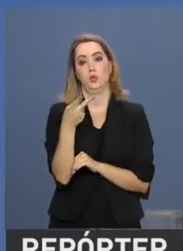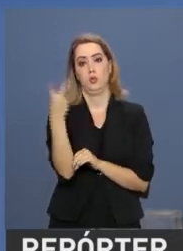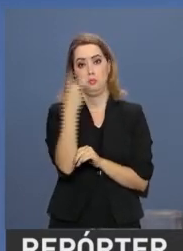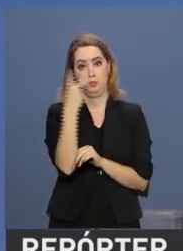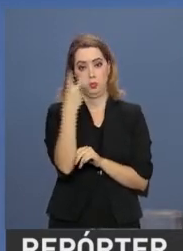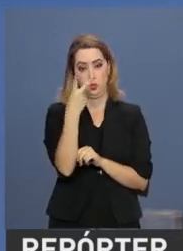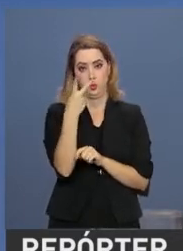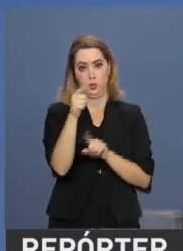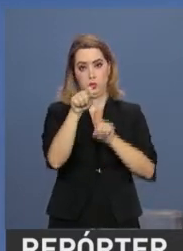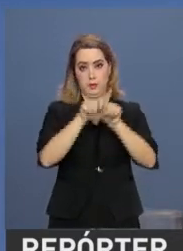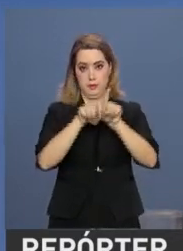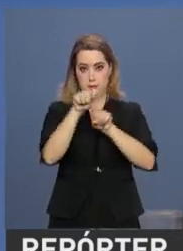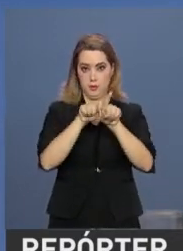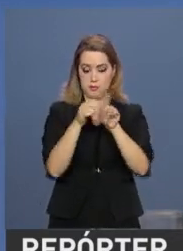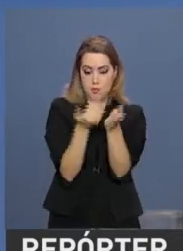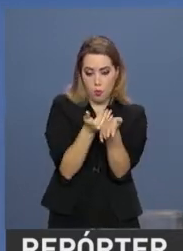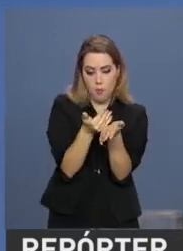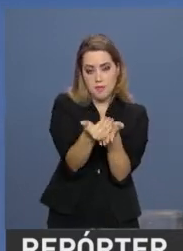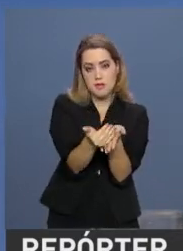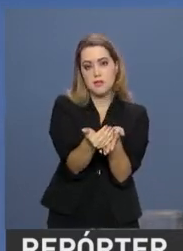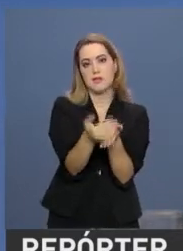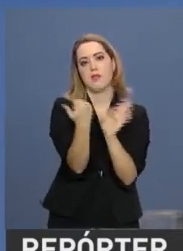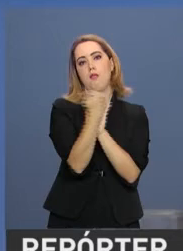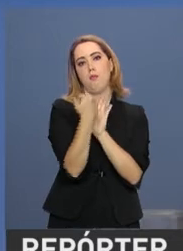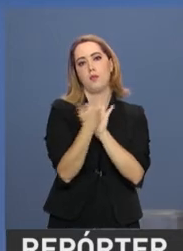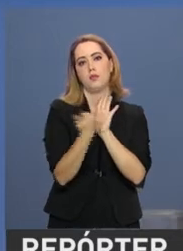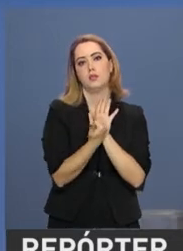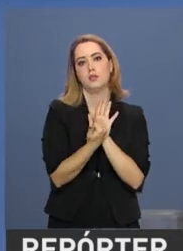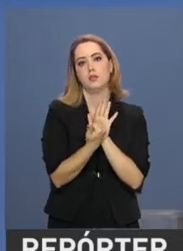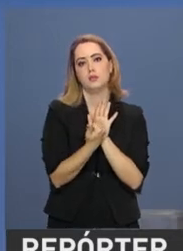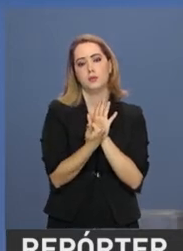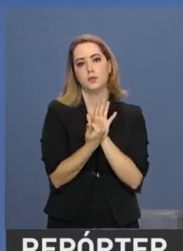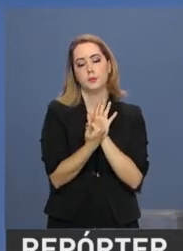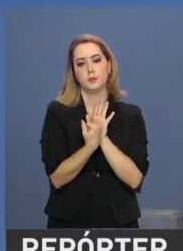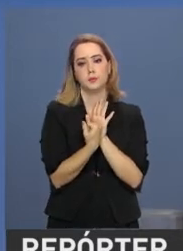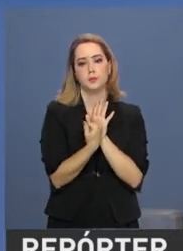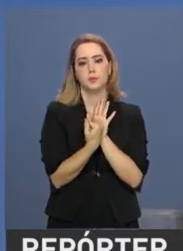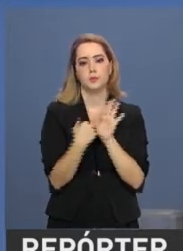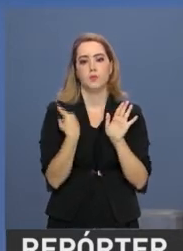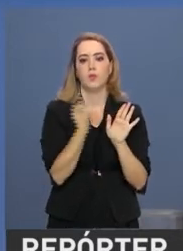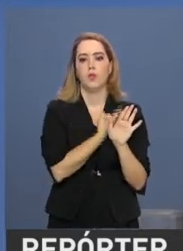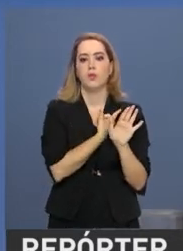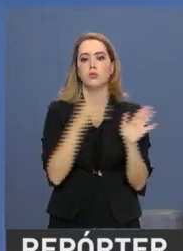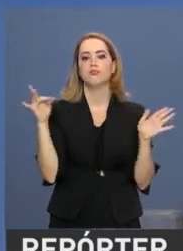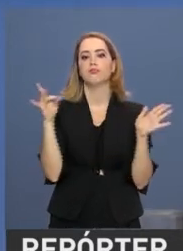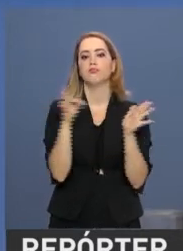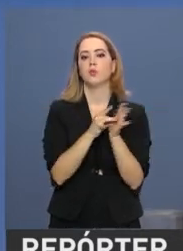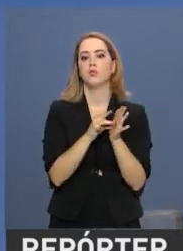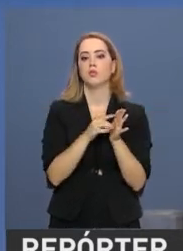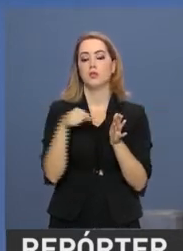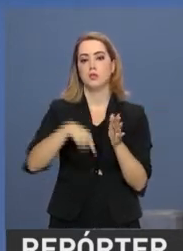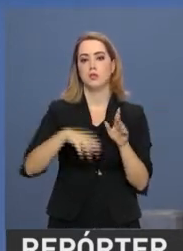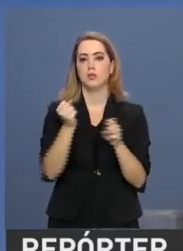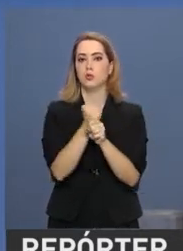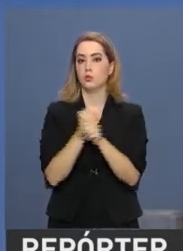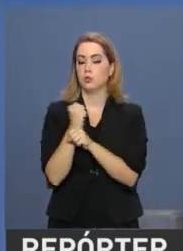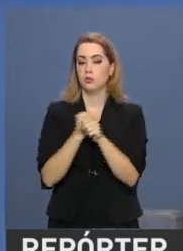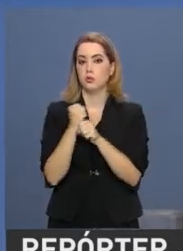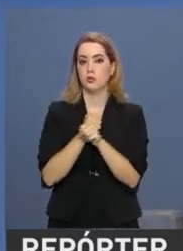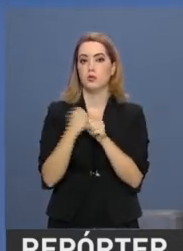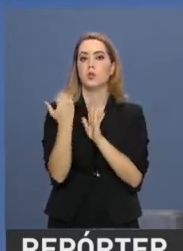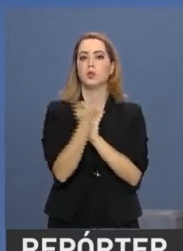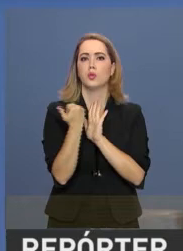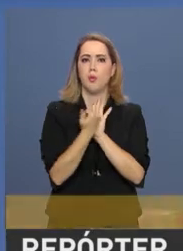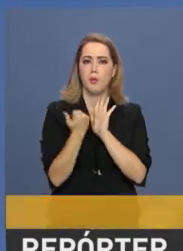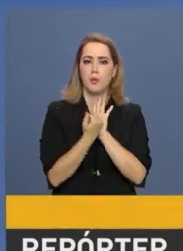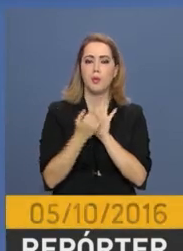onde nós vamos iniciar o programa nós é na verdade vamos trabalhar nesse ano com os programas